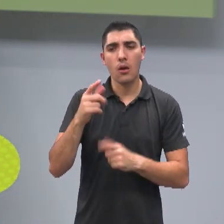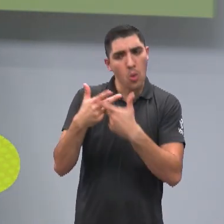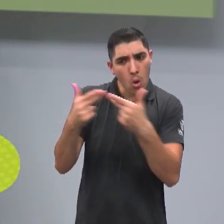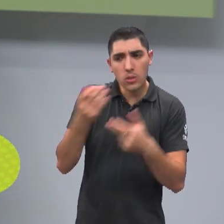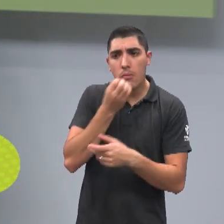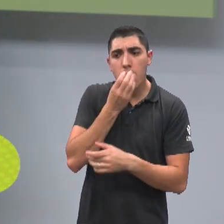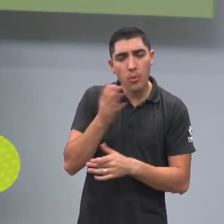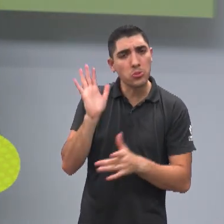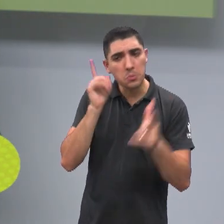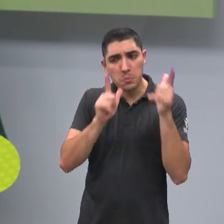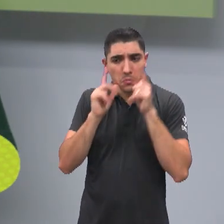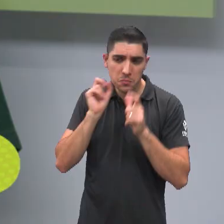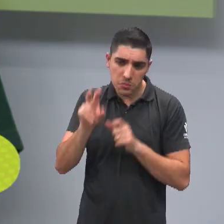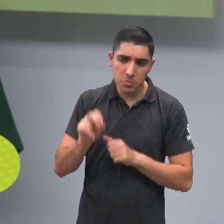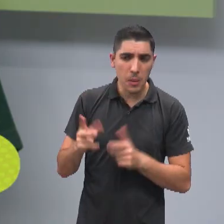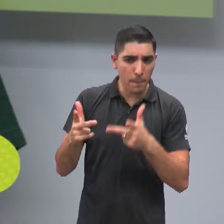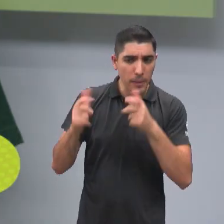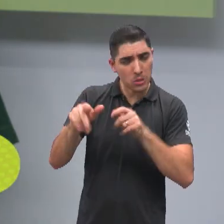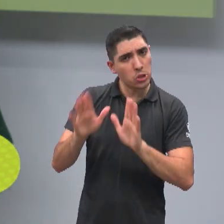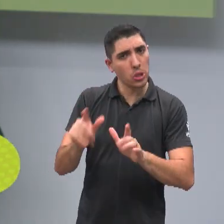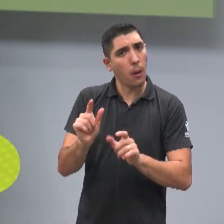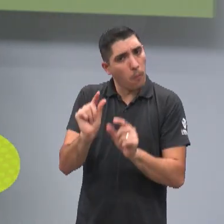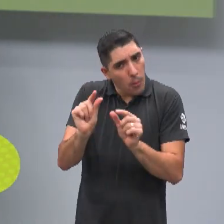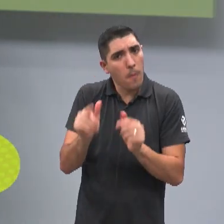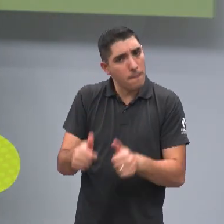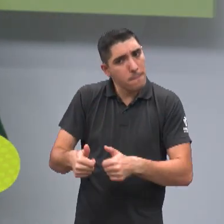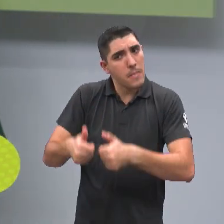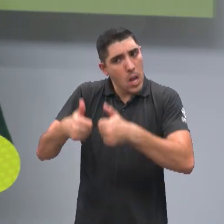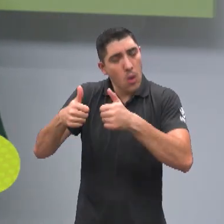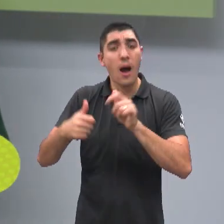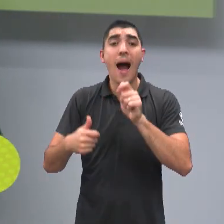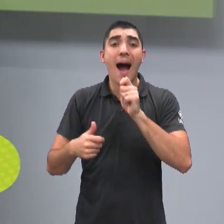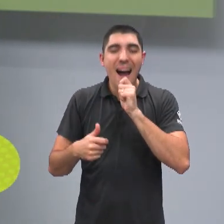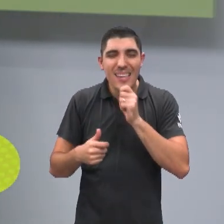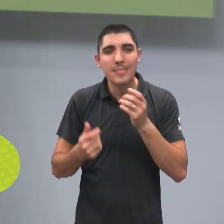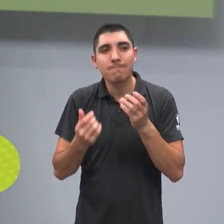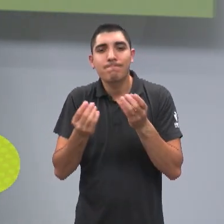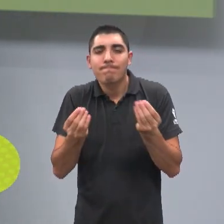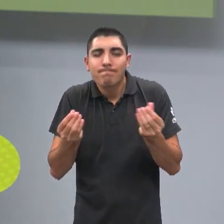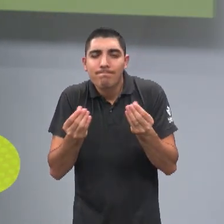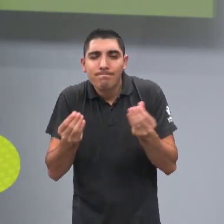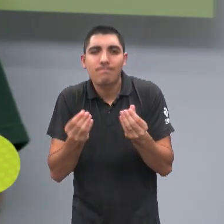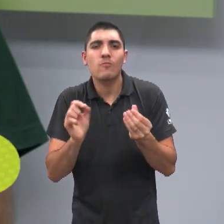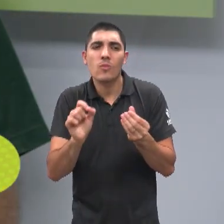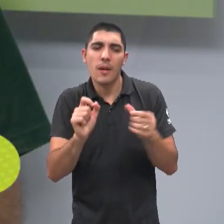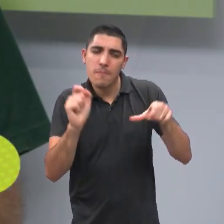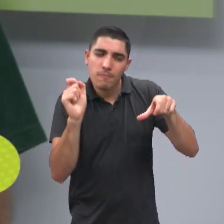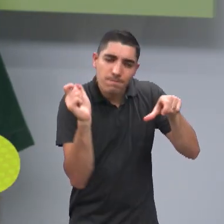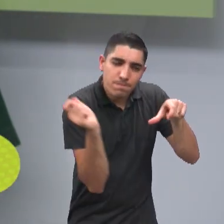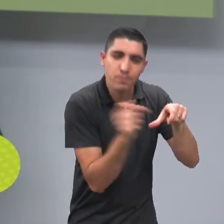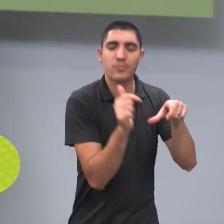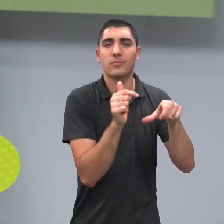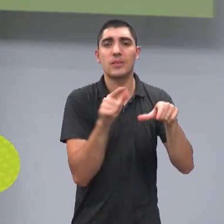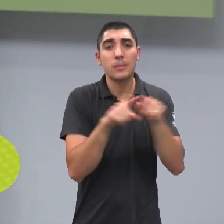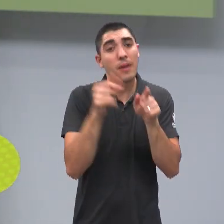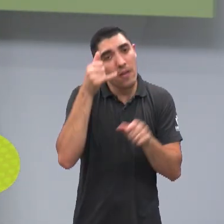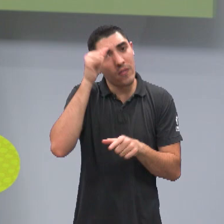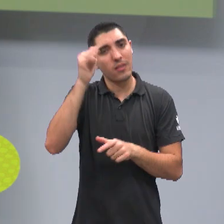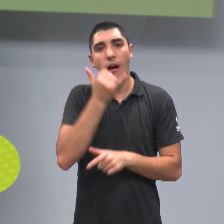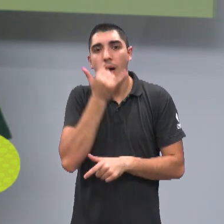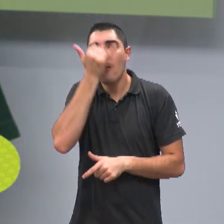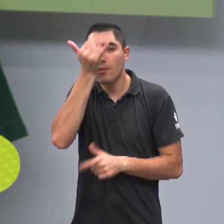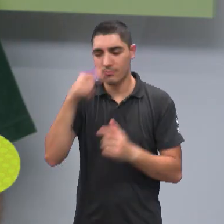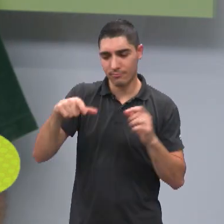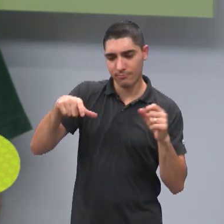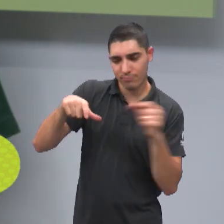Então, é uma evolução sim, falta só esse finalzinho, afinar esse detalhe no finalzinho aí para não